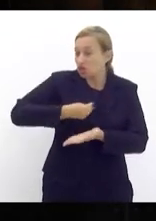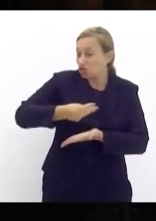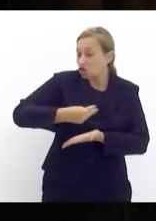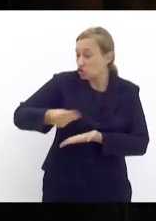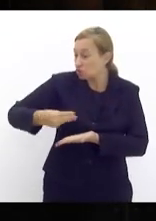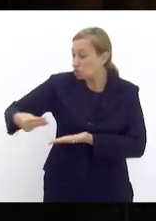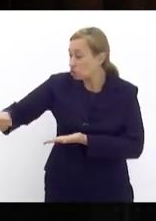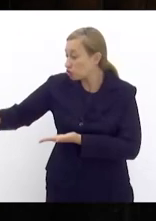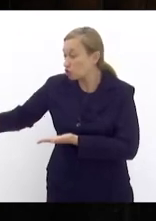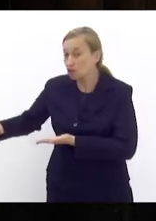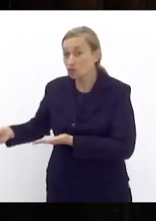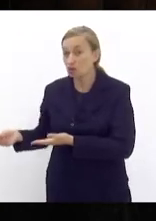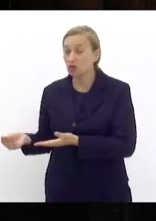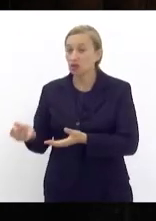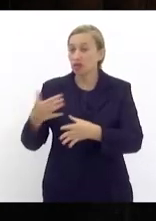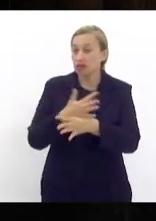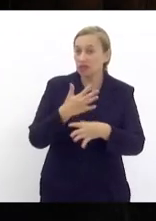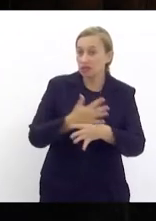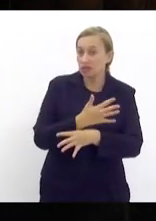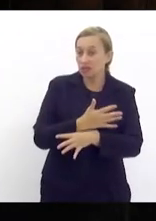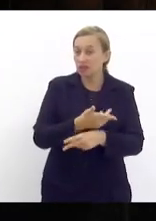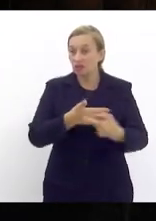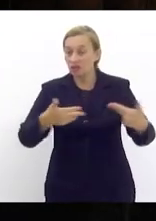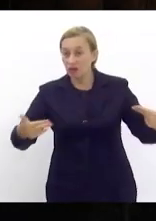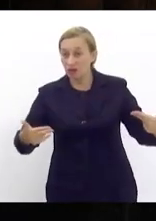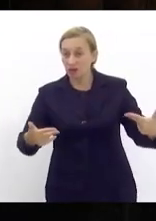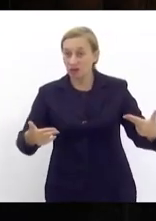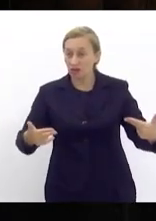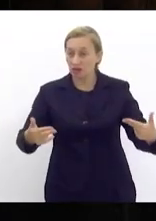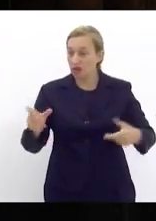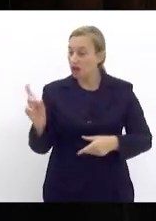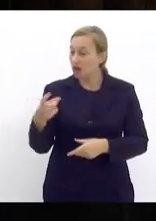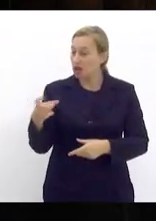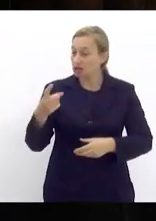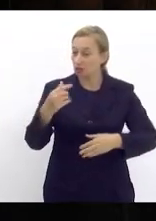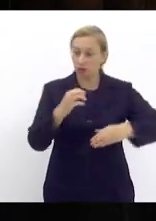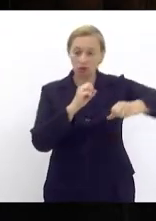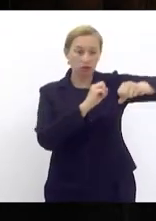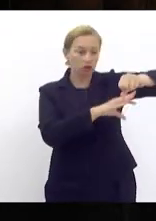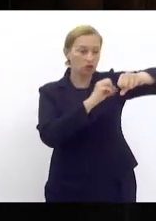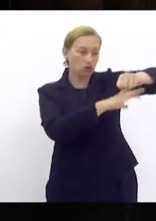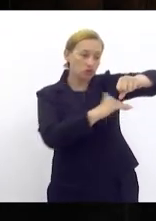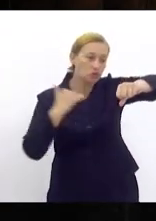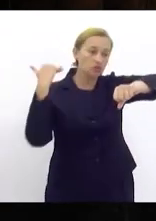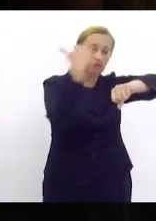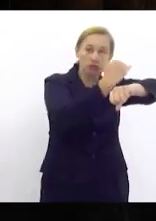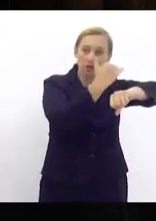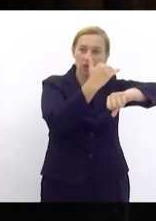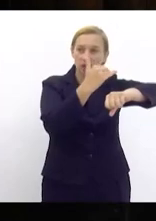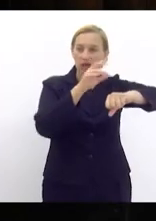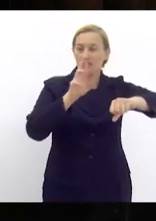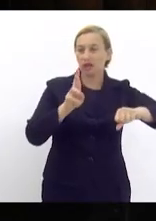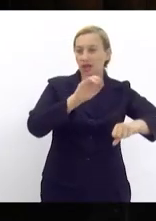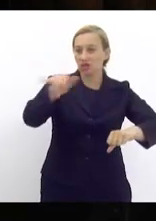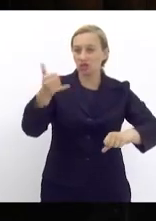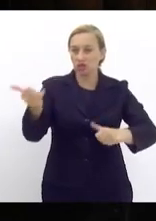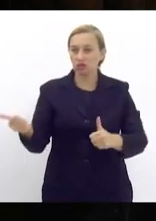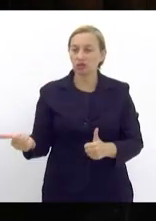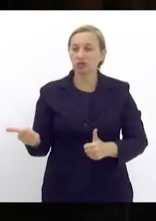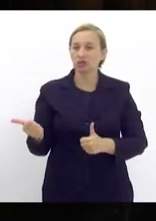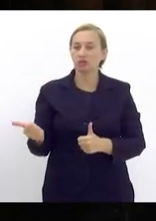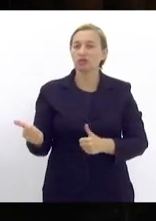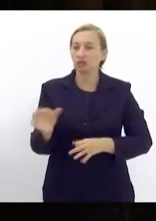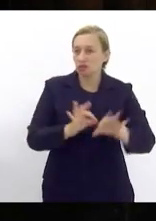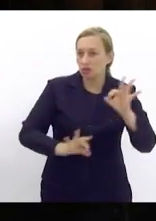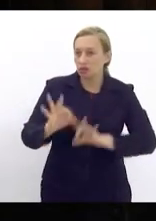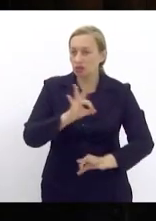todas as cidades, dezenas e dezenas de milhares, cartões do Supera RJ. e não se preocupou em organizar o